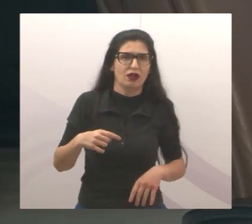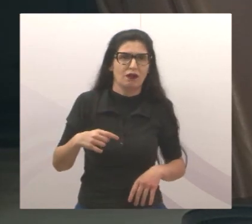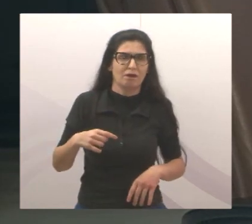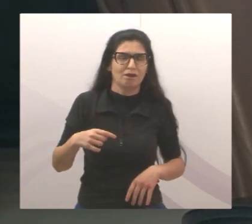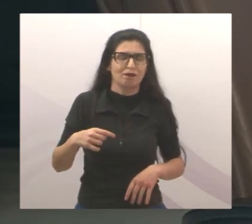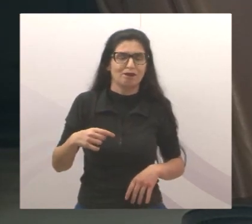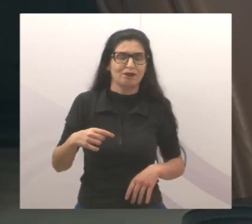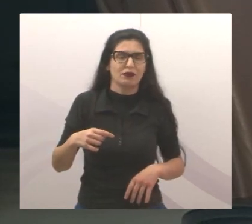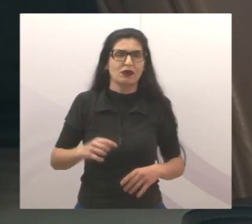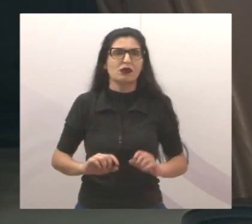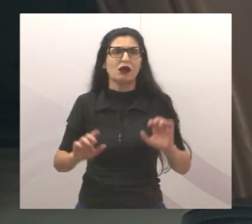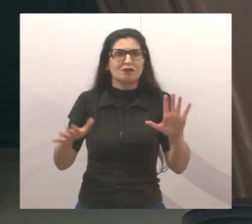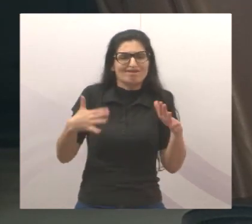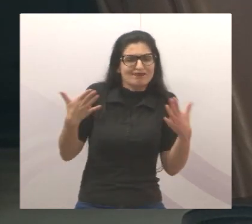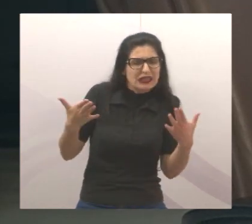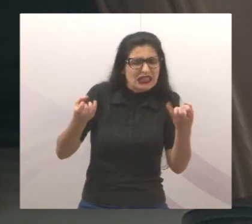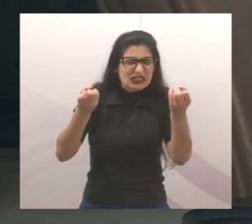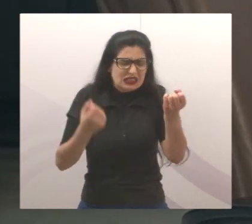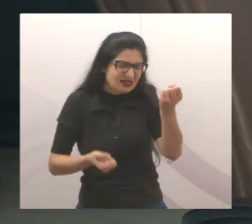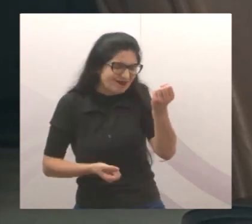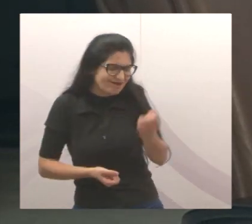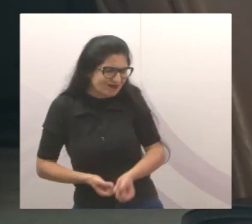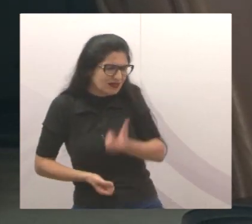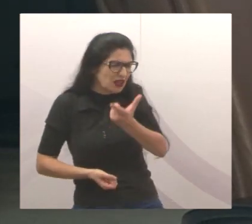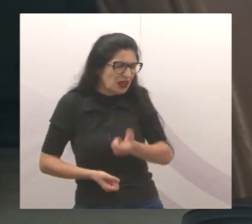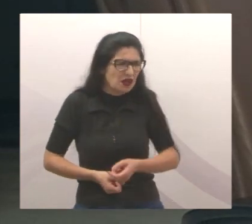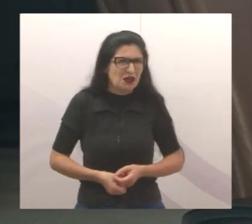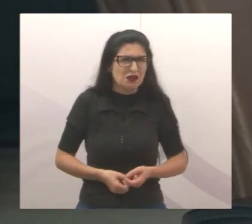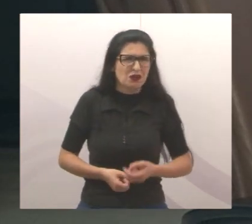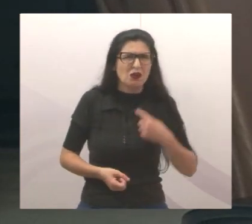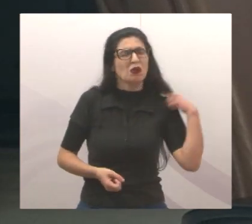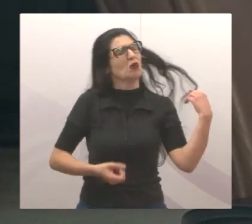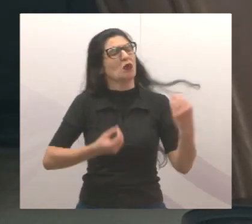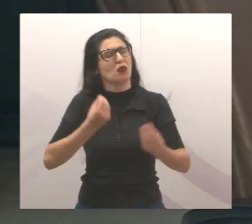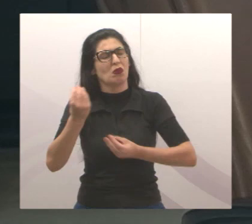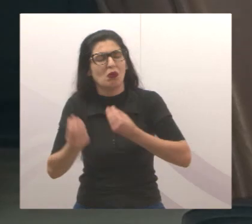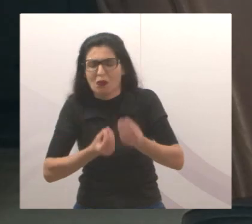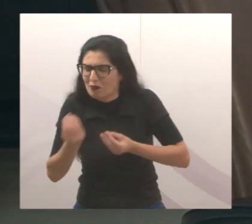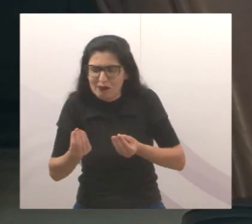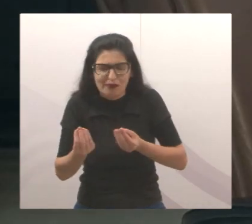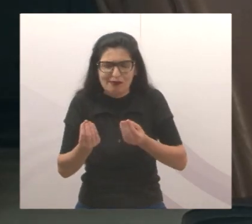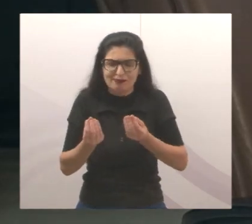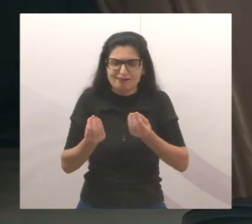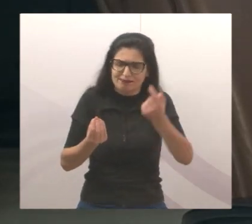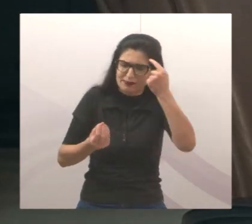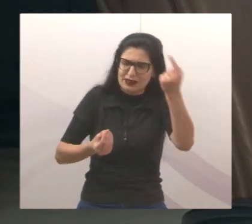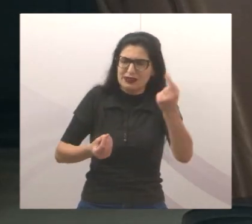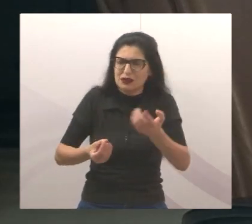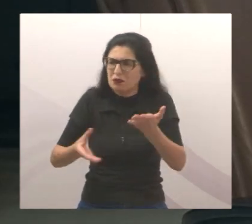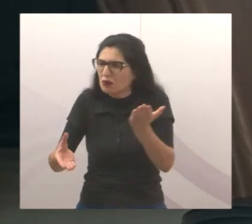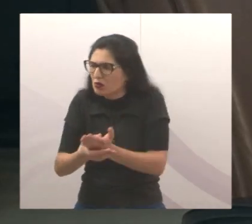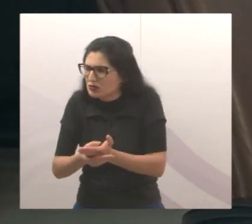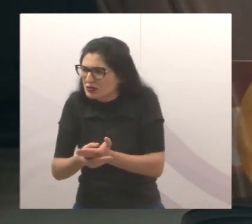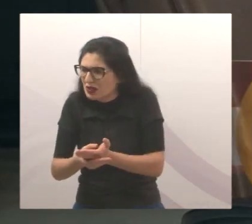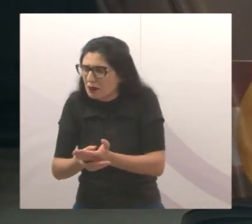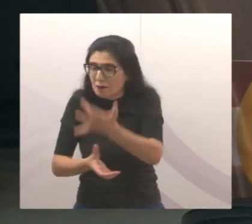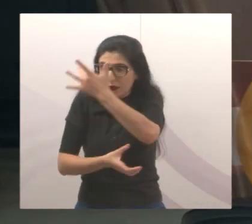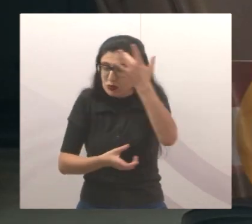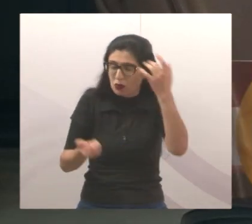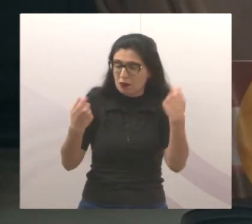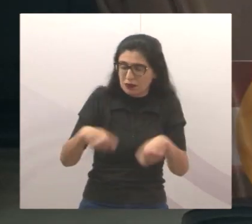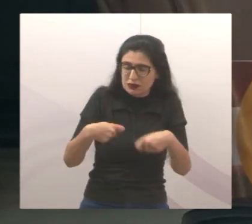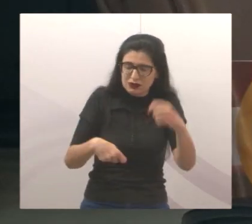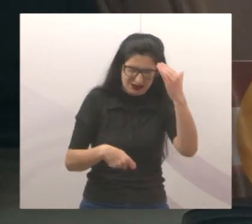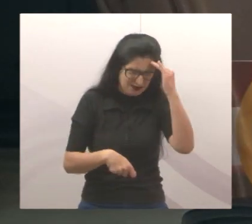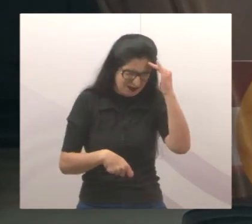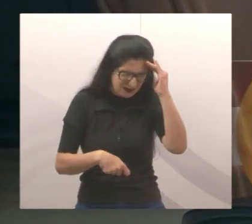muito vaga. É uma pena que a gente precisa rever isso, inclusive, no nosso processo, porque as pessoas precisam entender o porquê que a gente